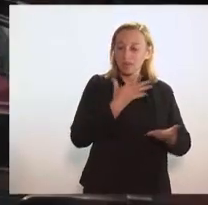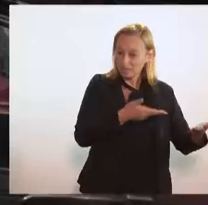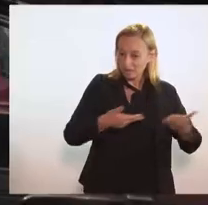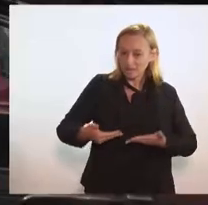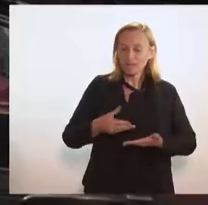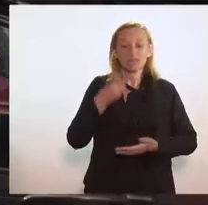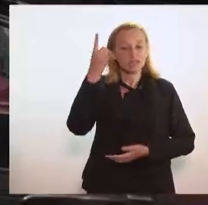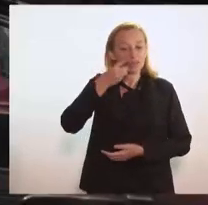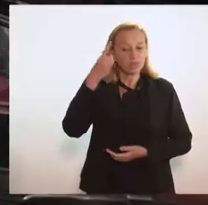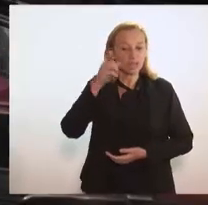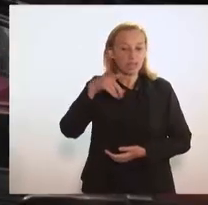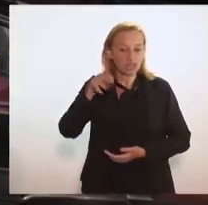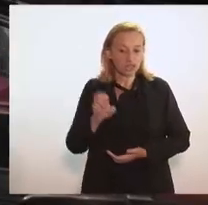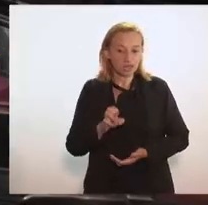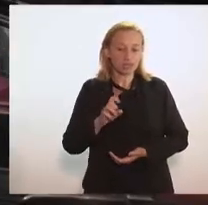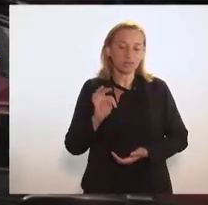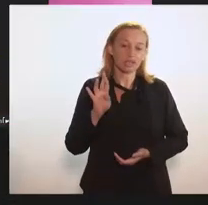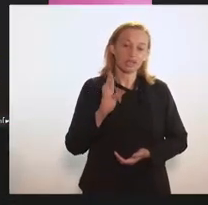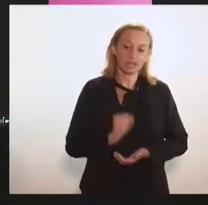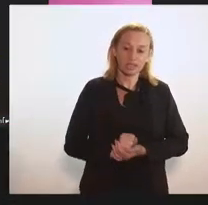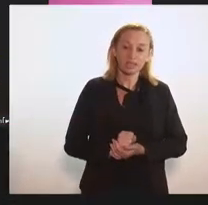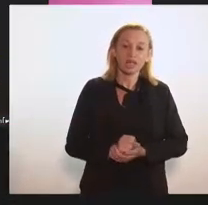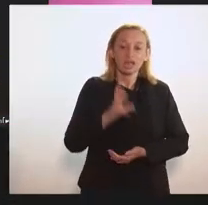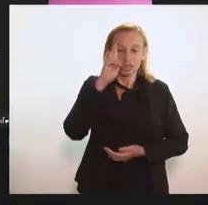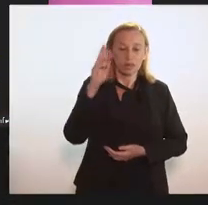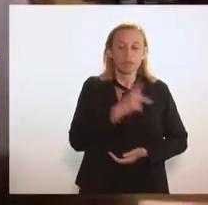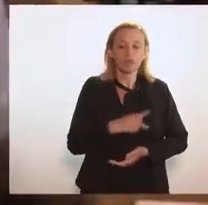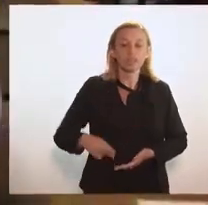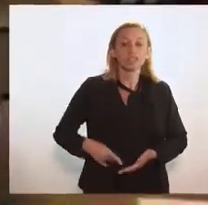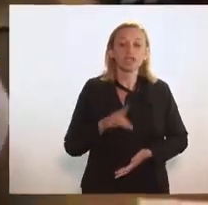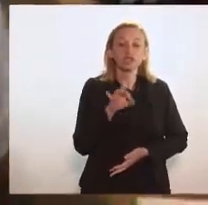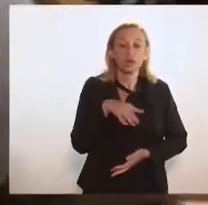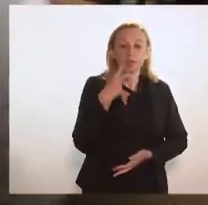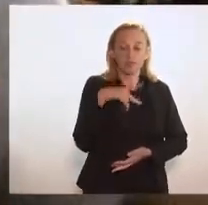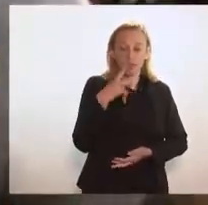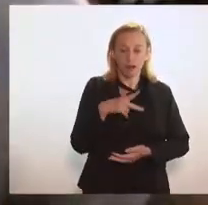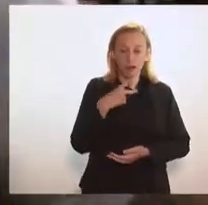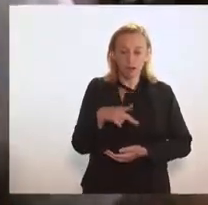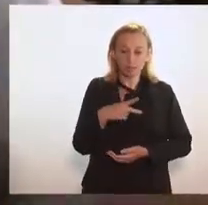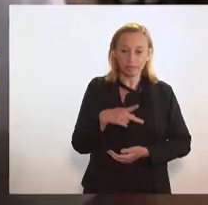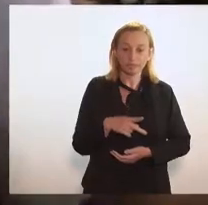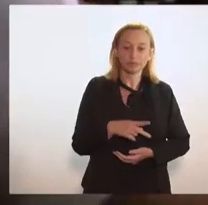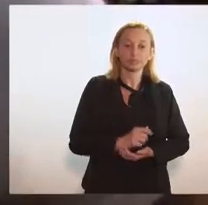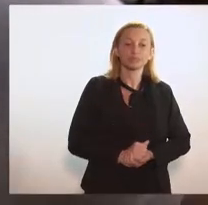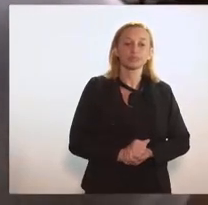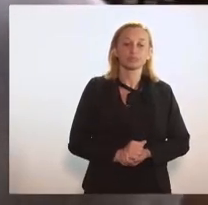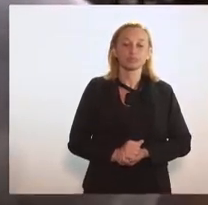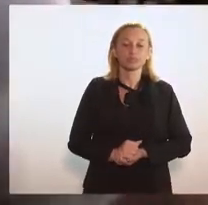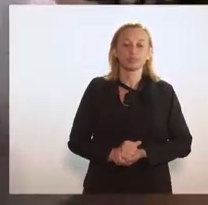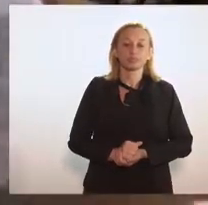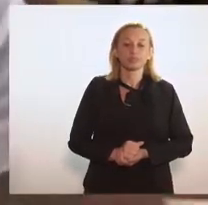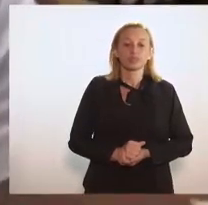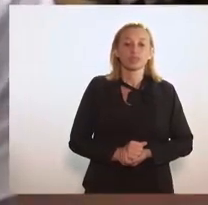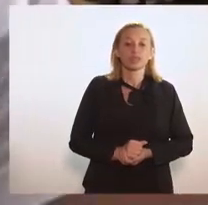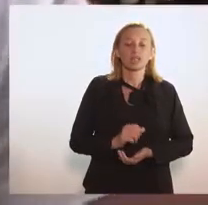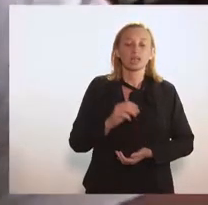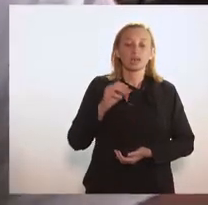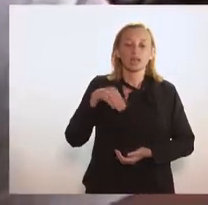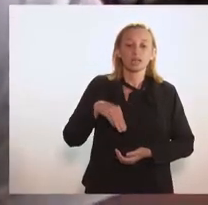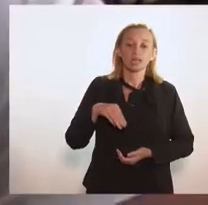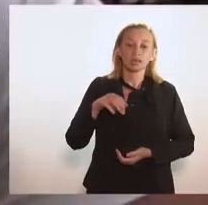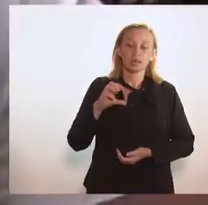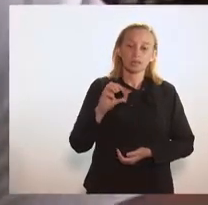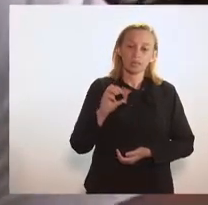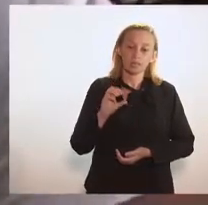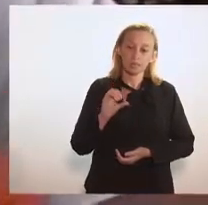bem-vindos Deputado Alexandre Freitas só para esclarecer a gente eu